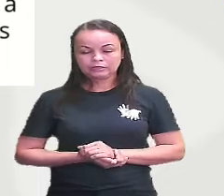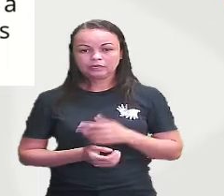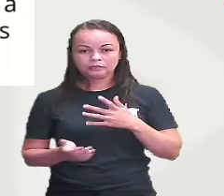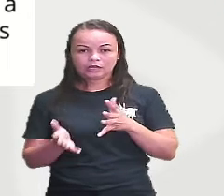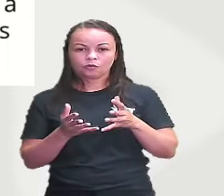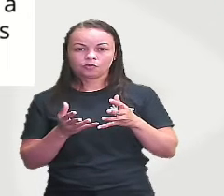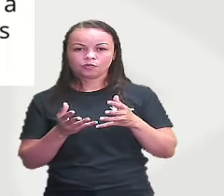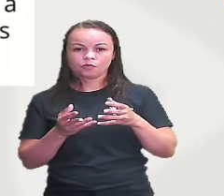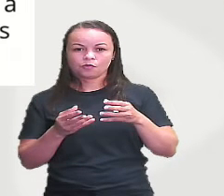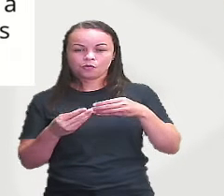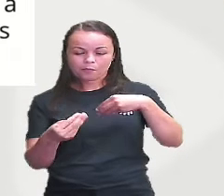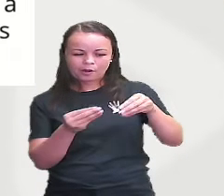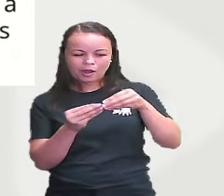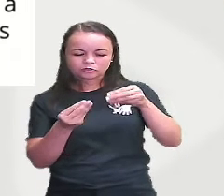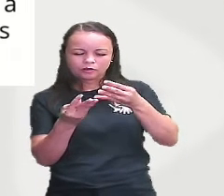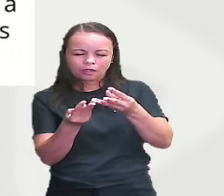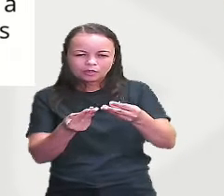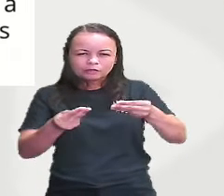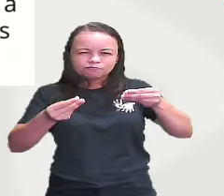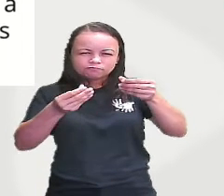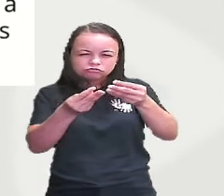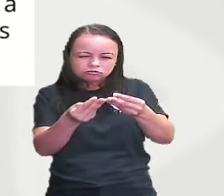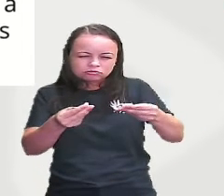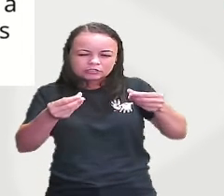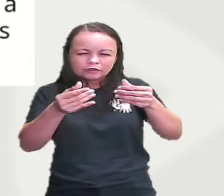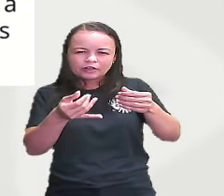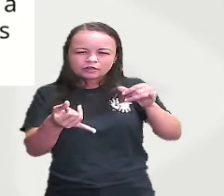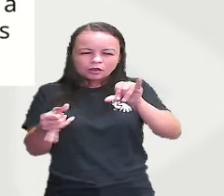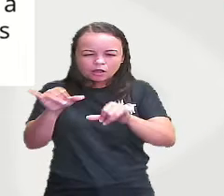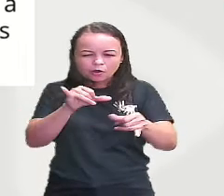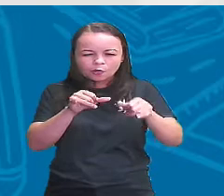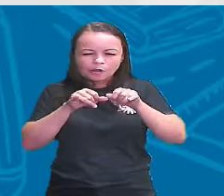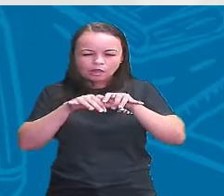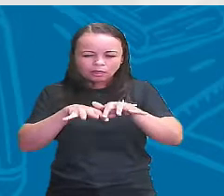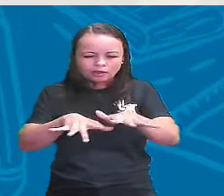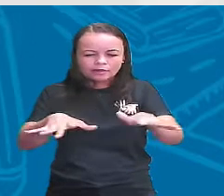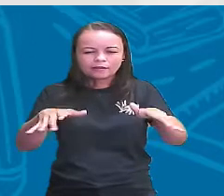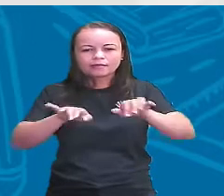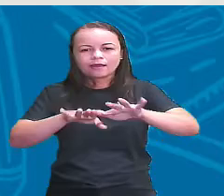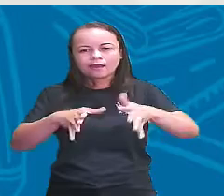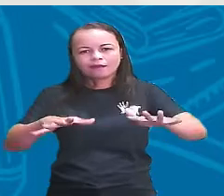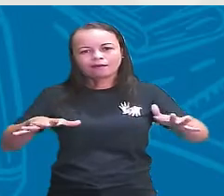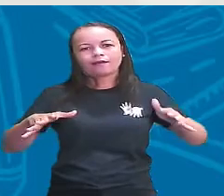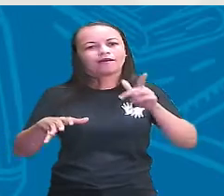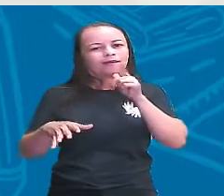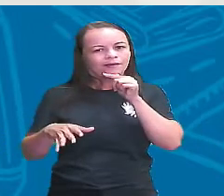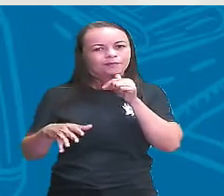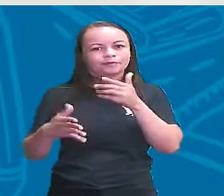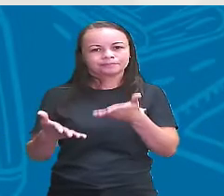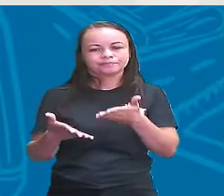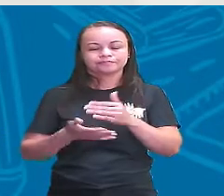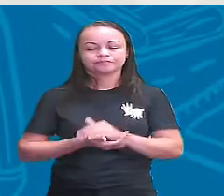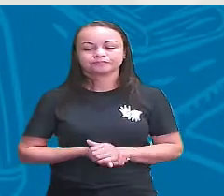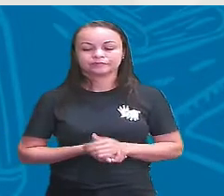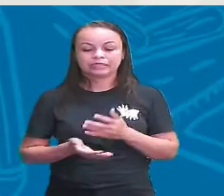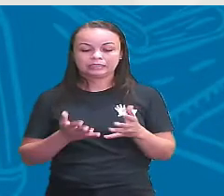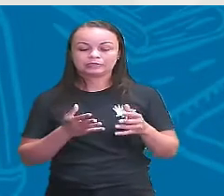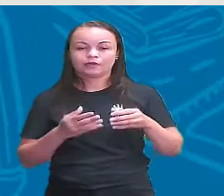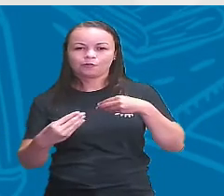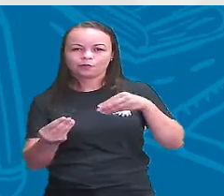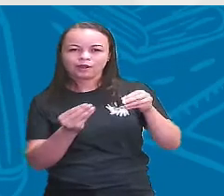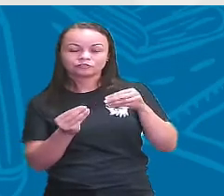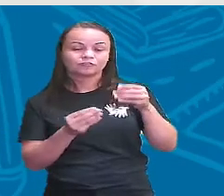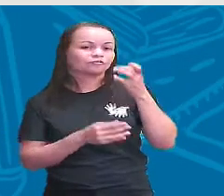se degradando, liberando substâncias químicas na água, gente. Então, assim, o plástico, ele veio para trazer